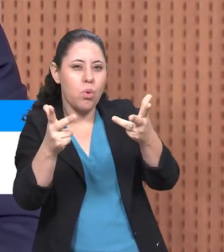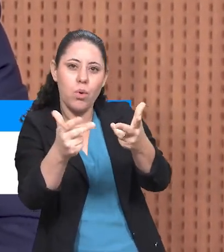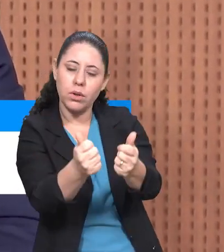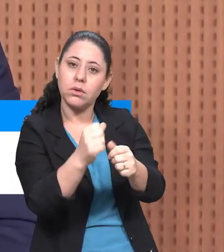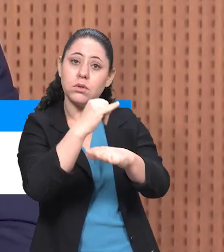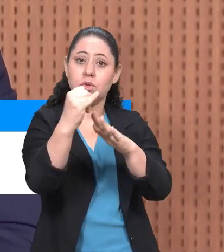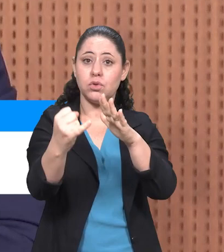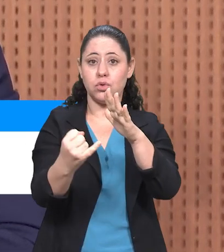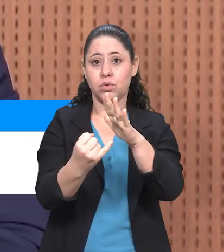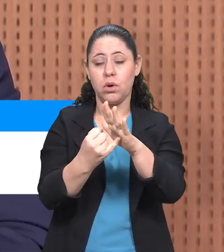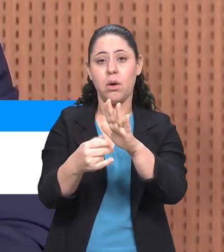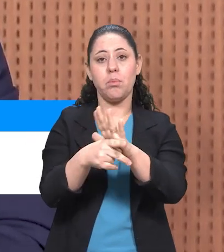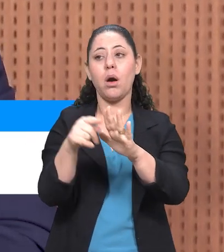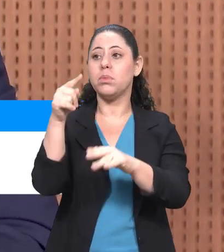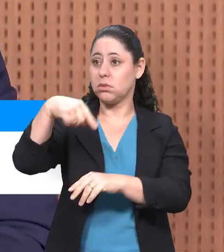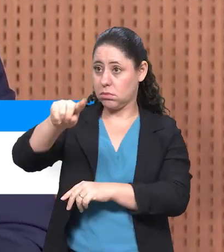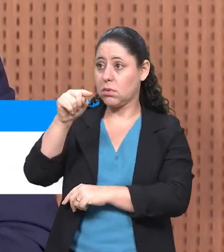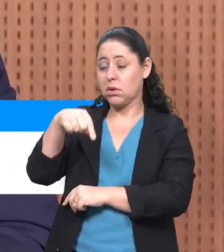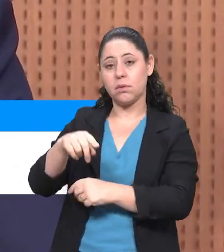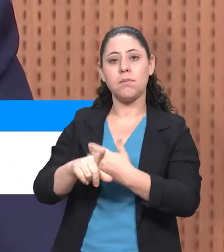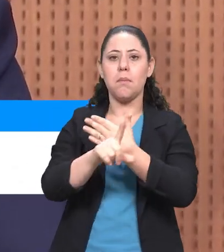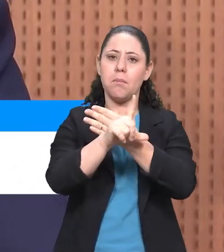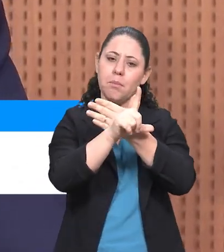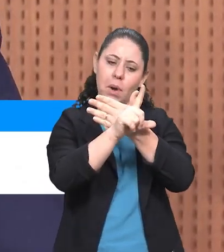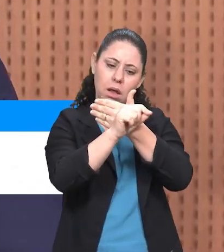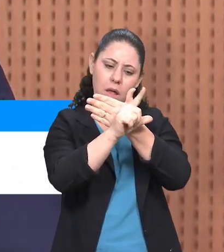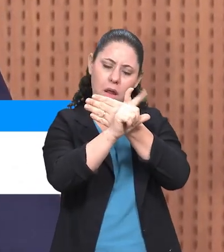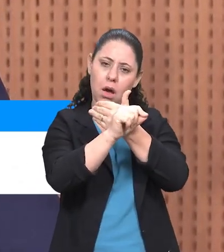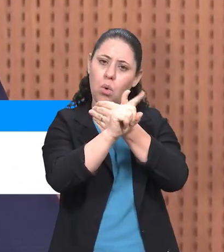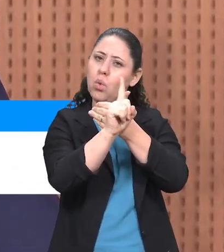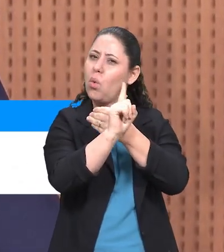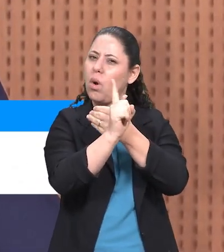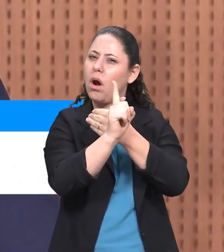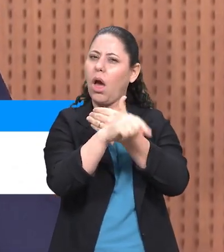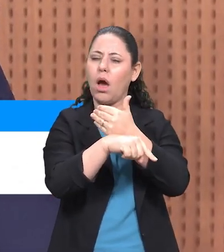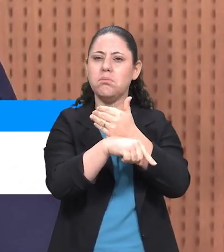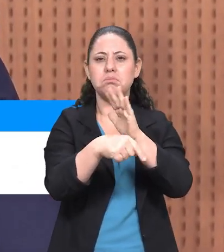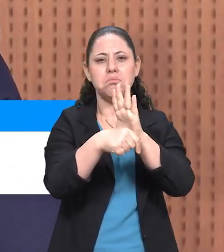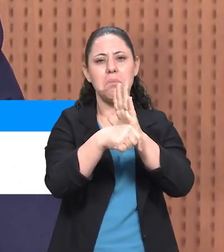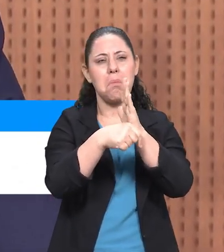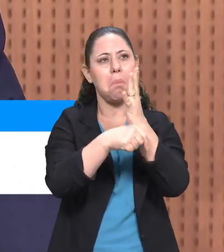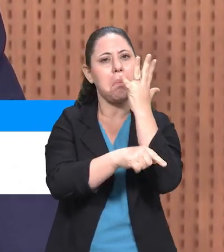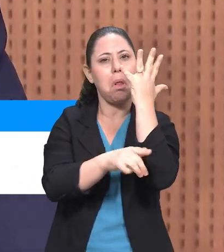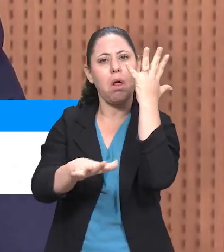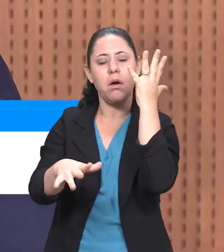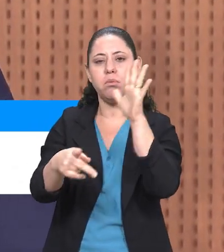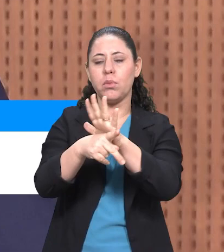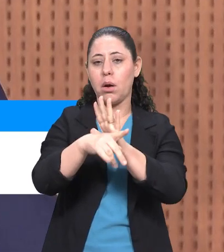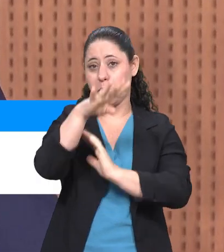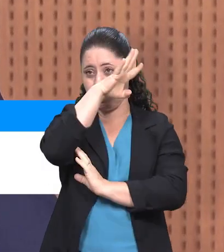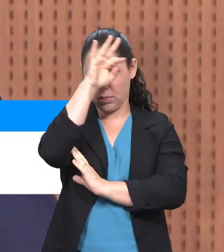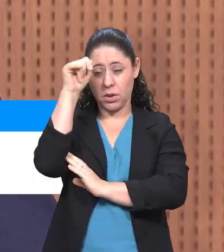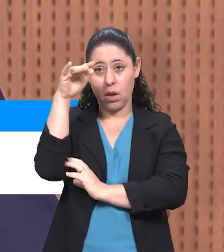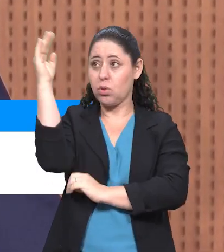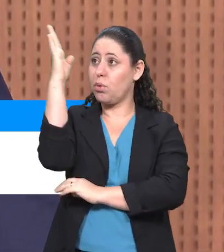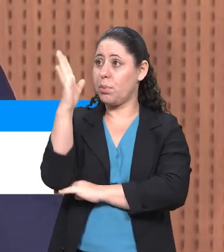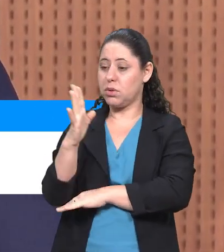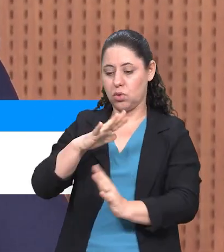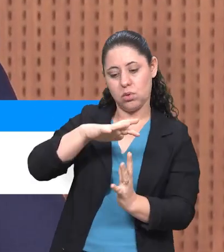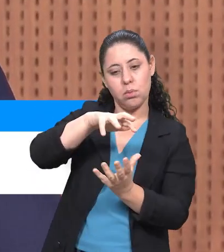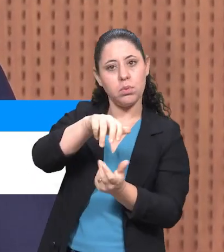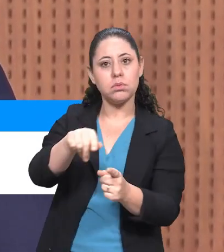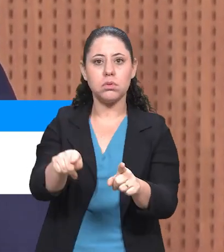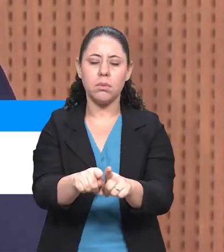essas instituições que estão aqui o pantanal ele não é um bioma que é só do Mato Grosso do Sul ele é do